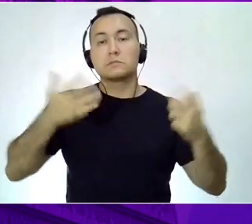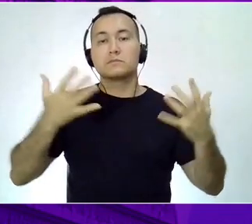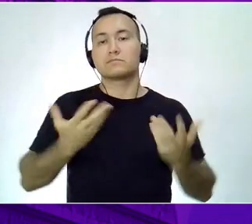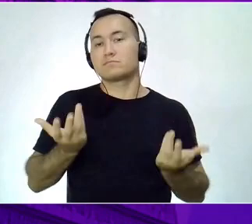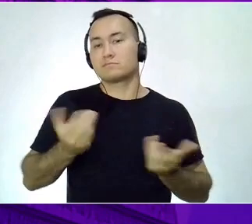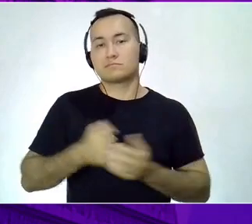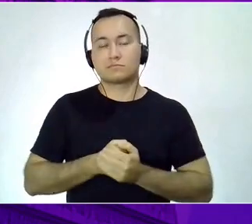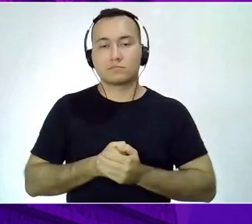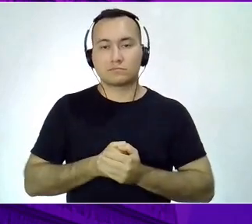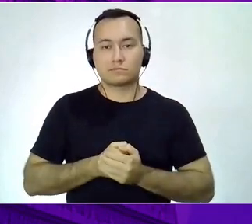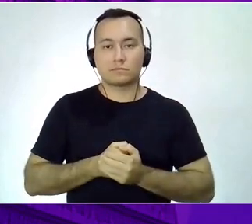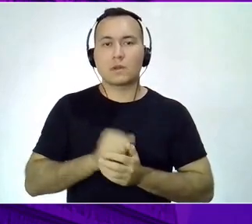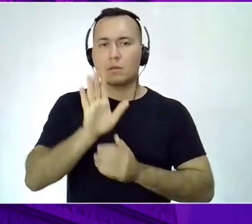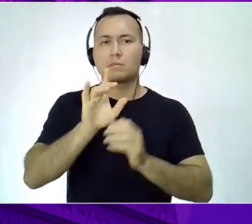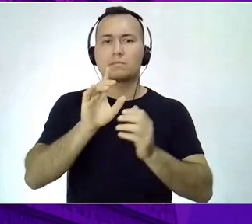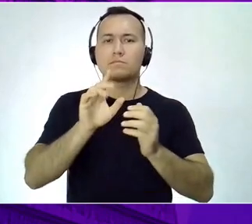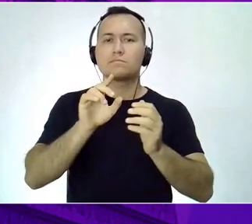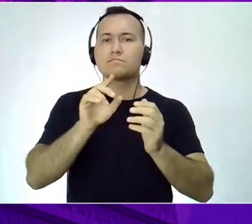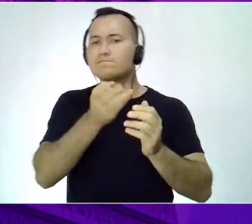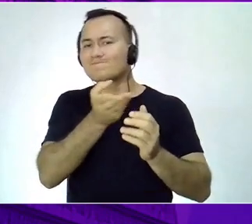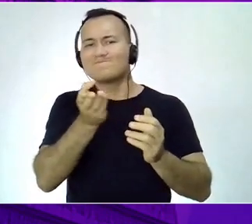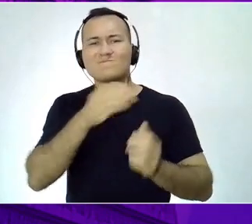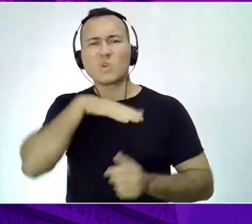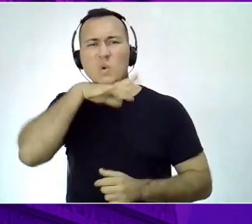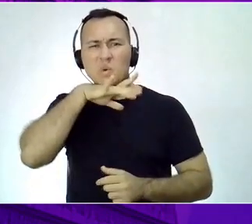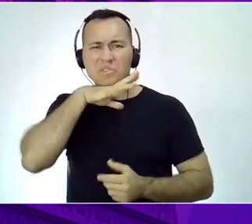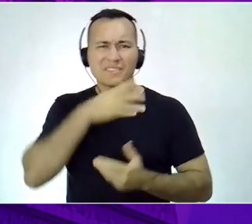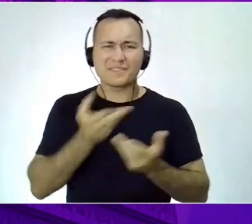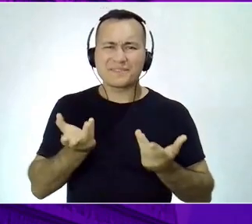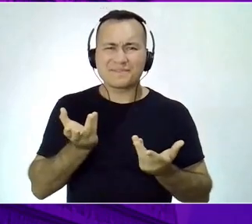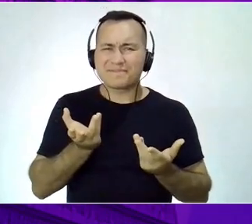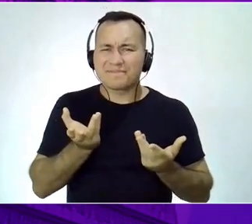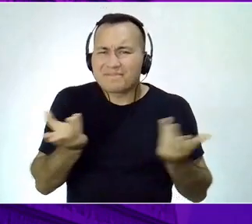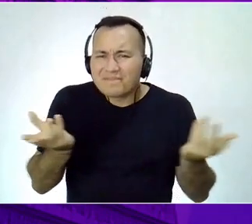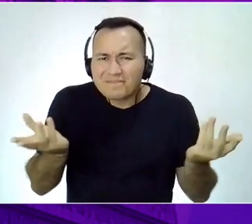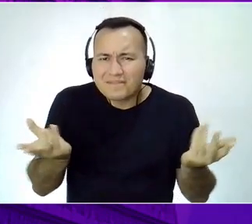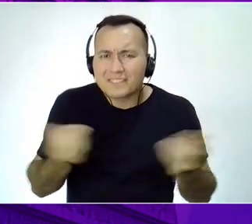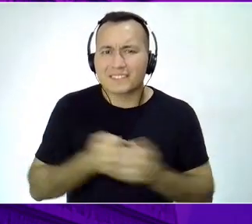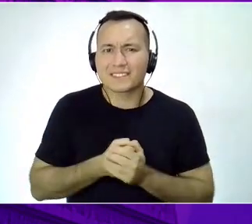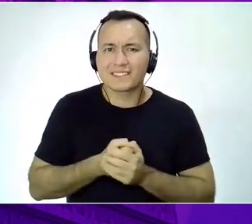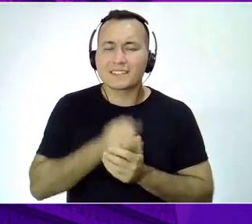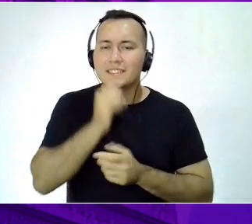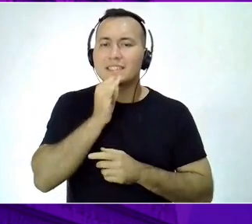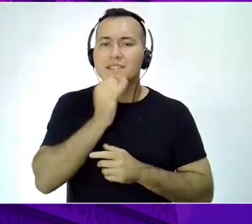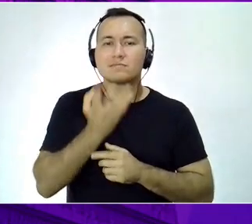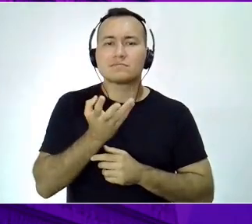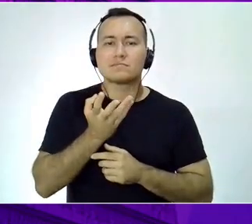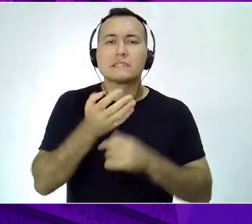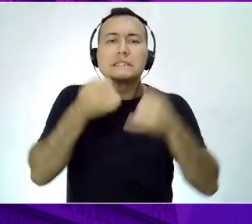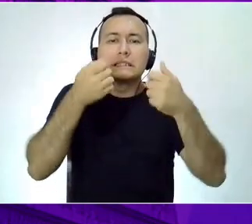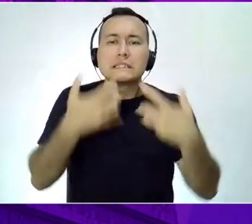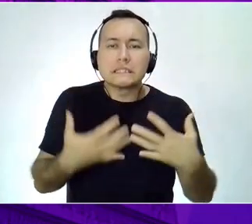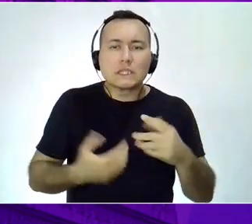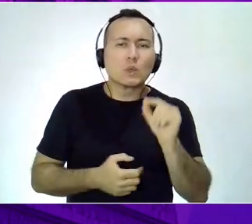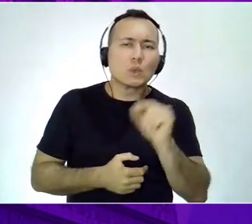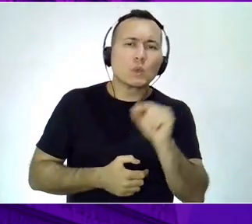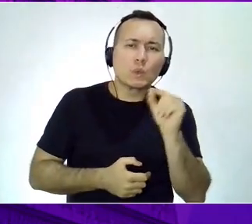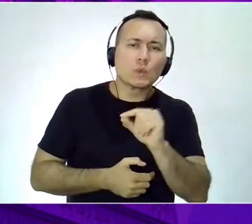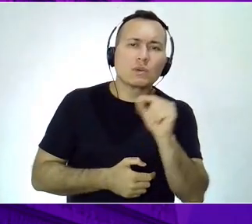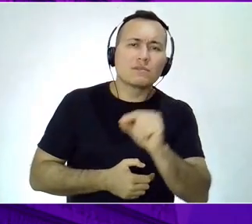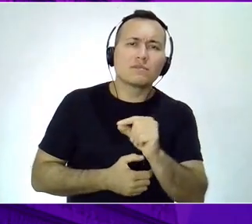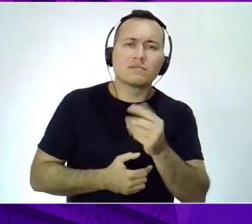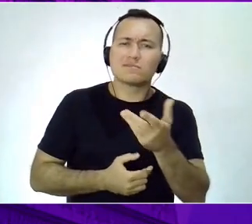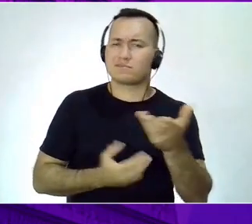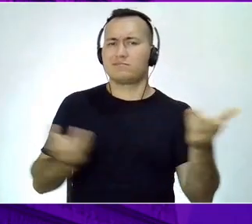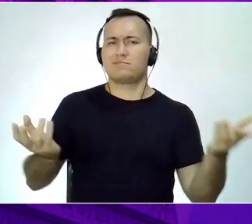porque ele é um gráfico de pizza. Ele é ruim porque ele é ruim mesmo. Tá? Ele é ruim porque ele não está passando mensagem nenhuma. E a gente pode